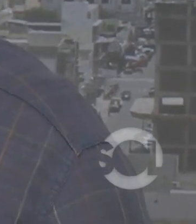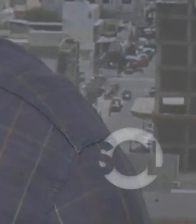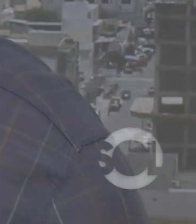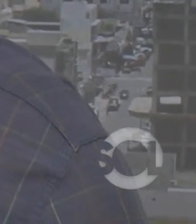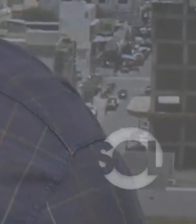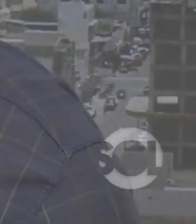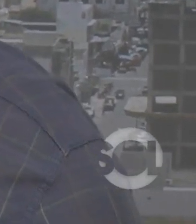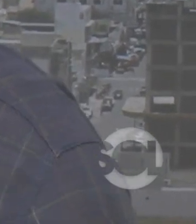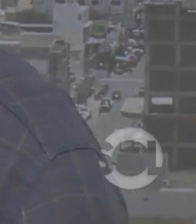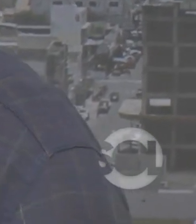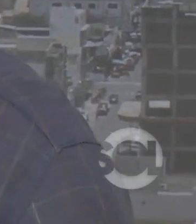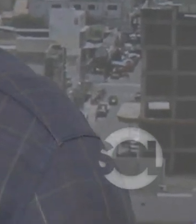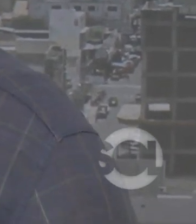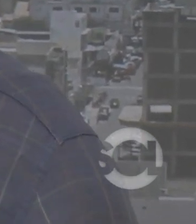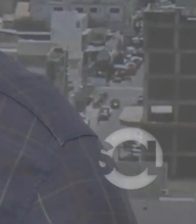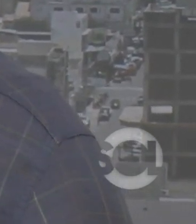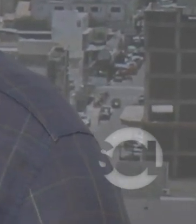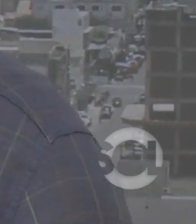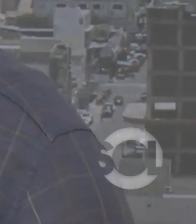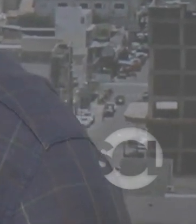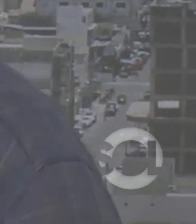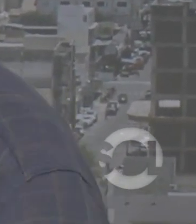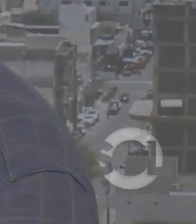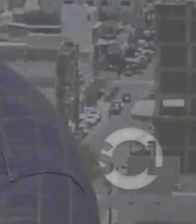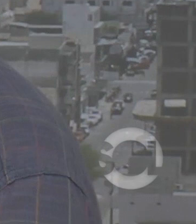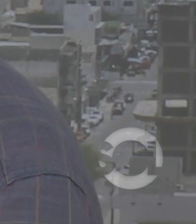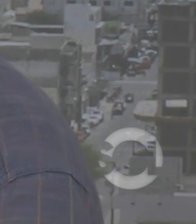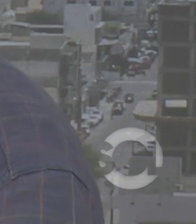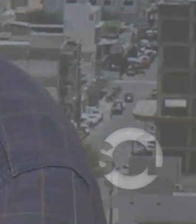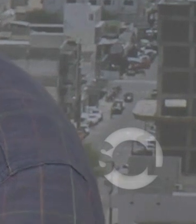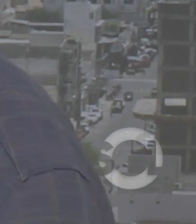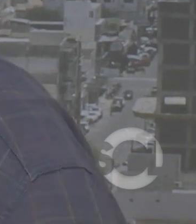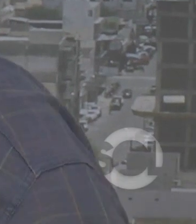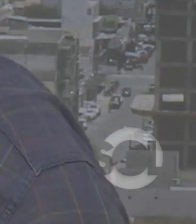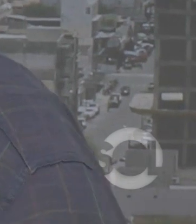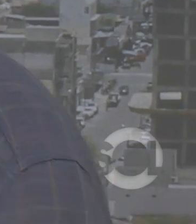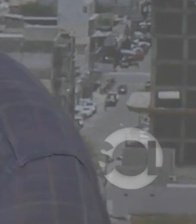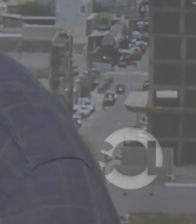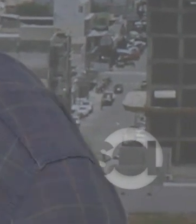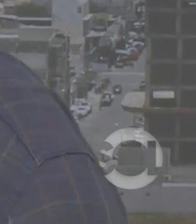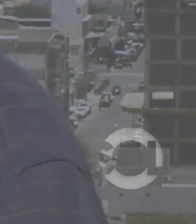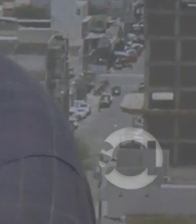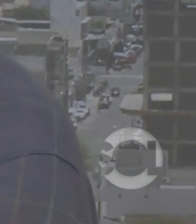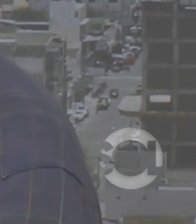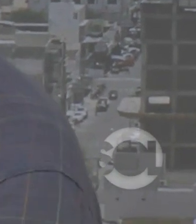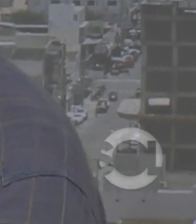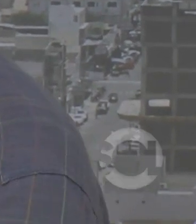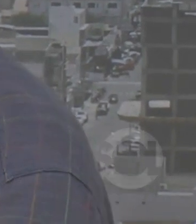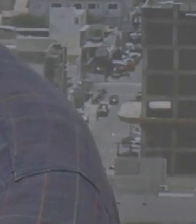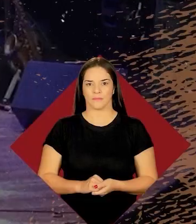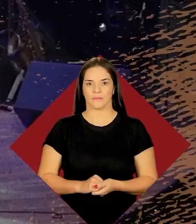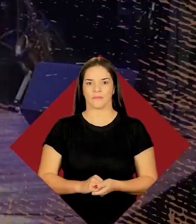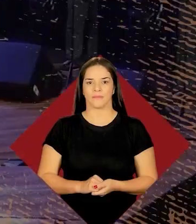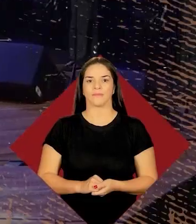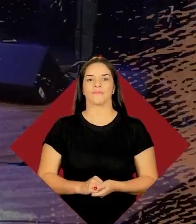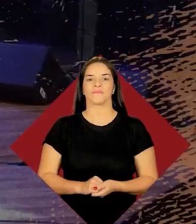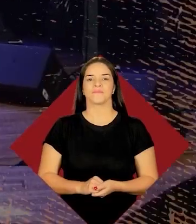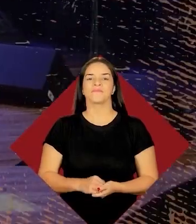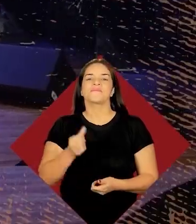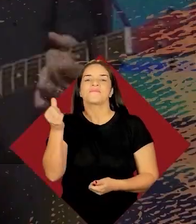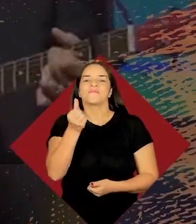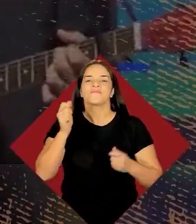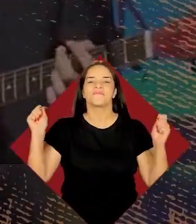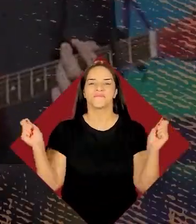procedimento, acompanhe todo esse certame, e nós possamos sim realizar um certame com a maior lisura e a maior transparência possível.